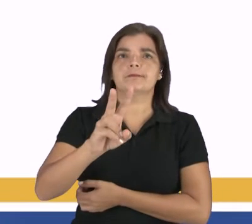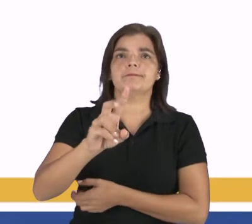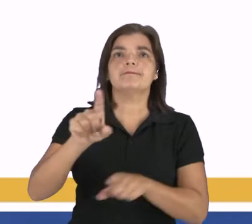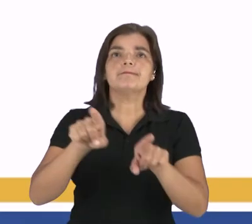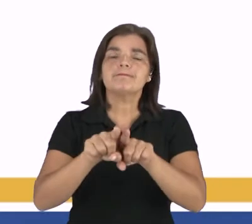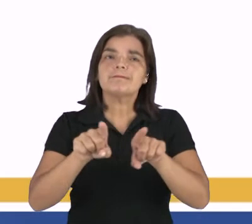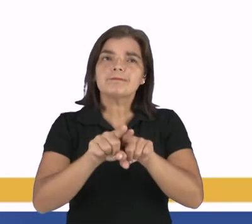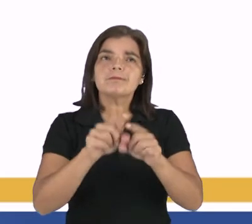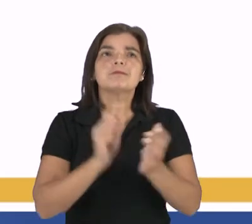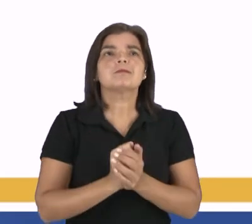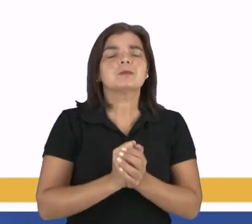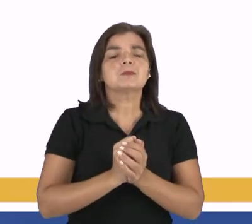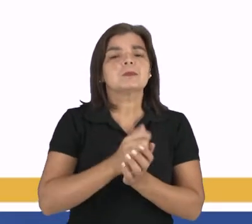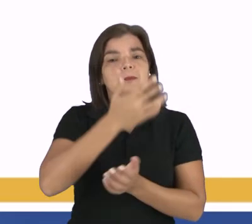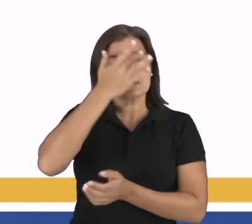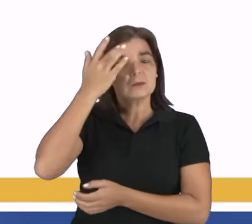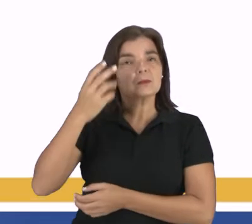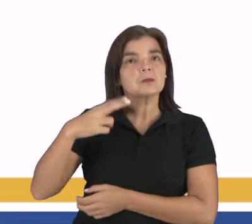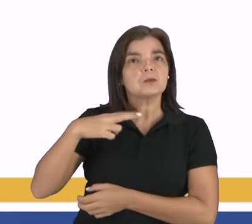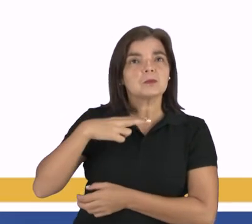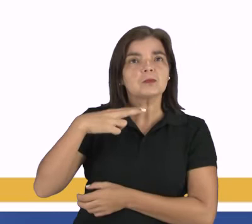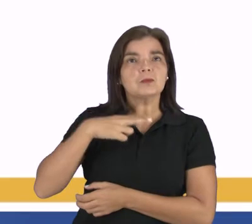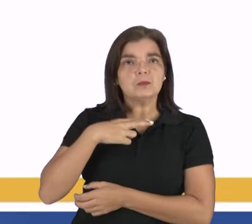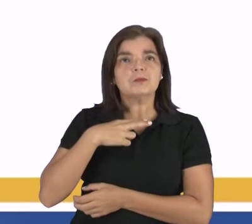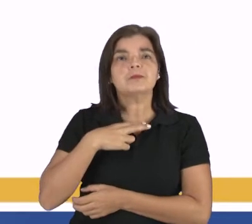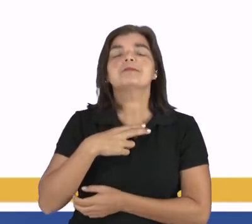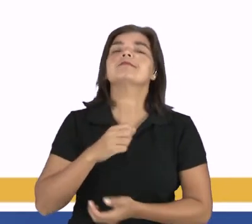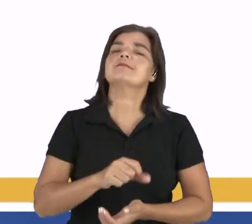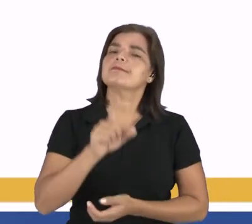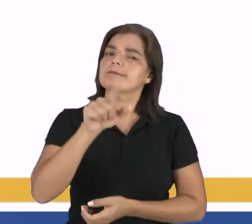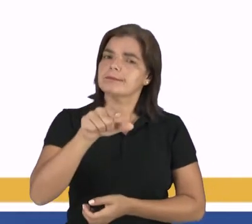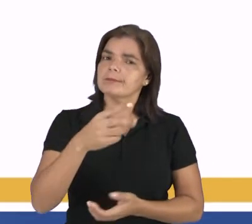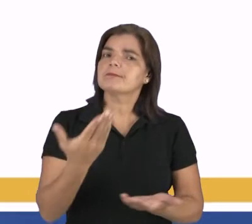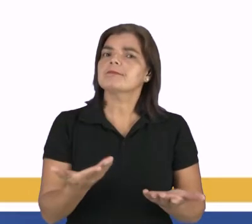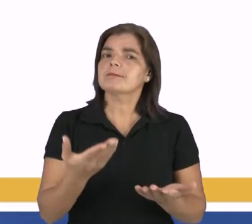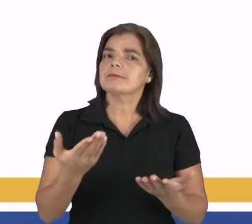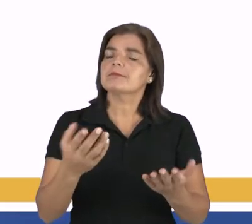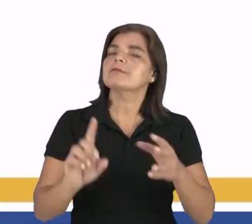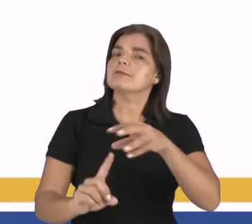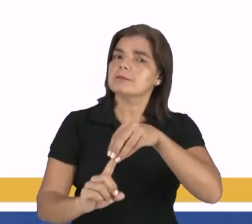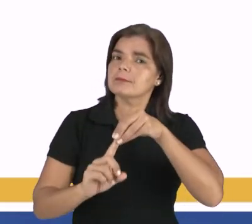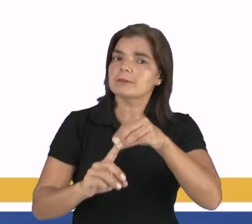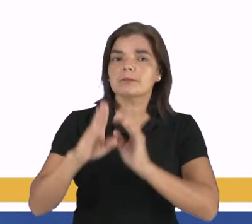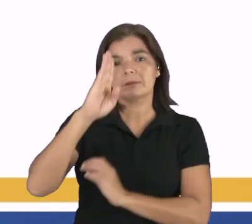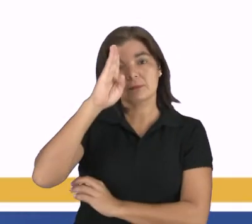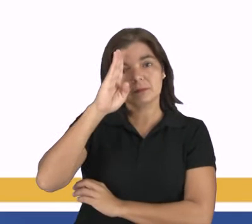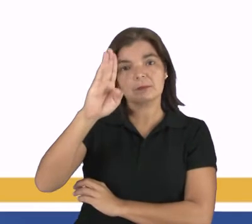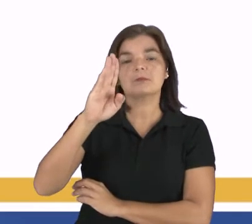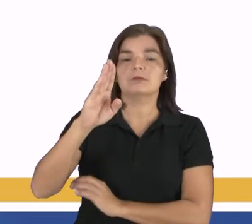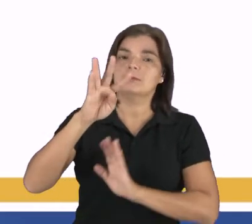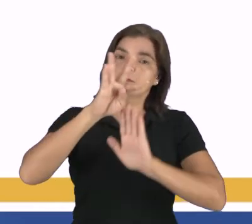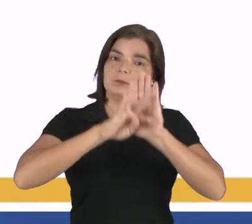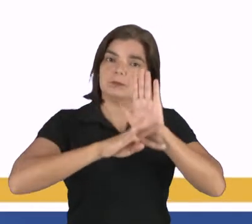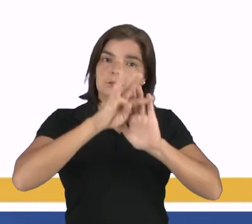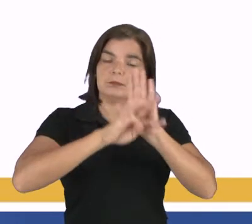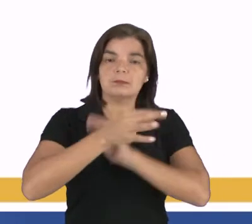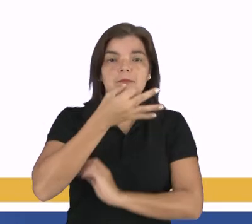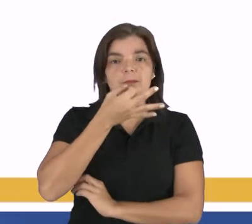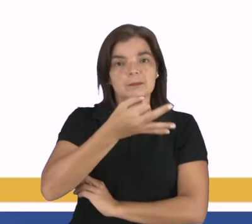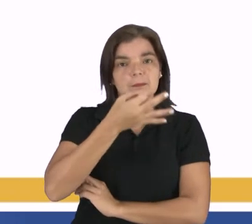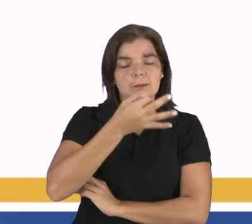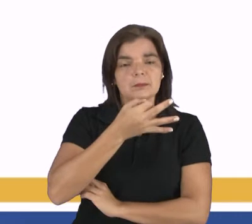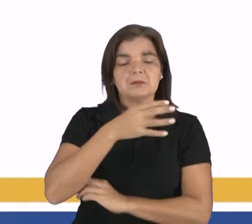objetivo a partir de parâmetros pessoais e particulares, essa é a finalidade principal de um texto de